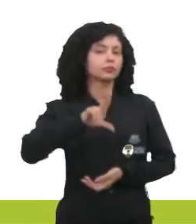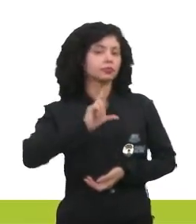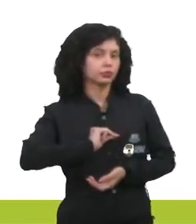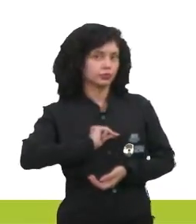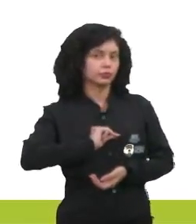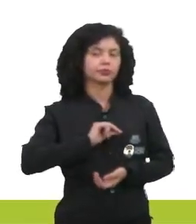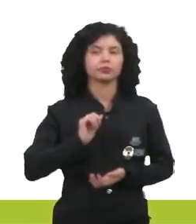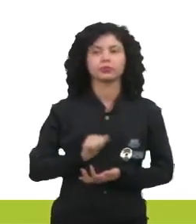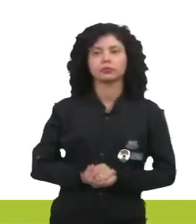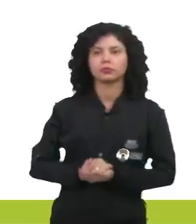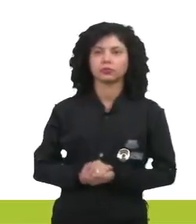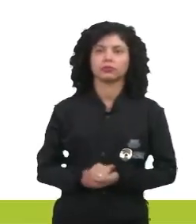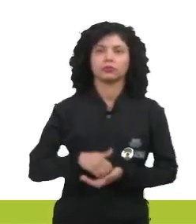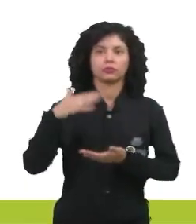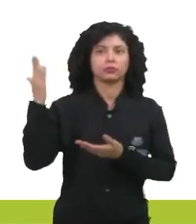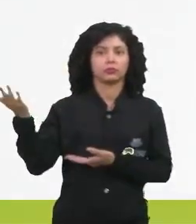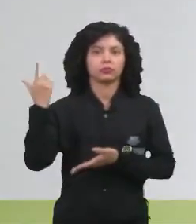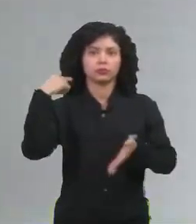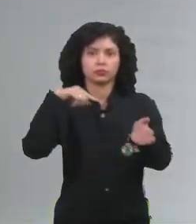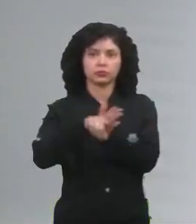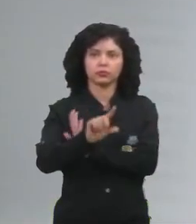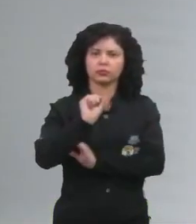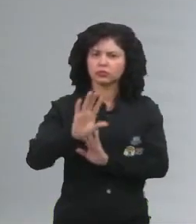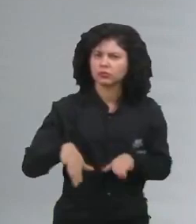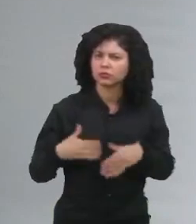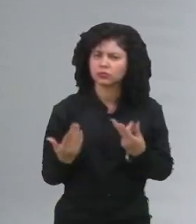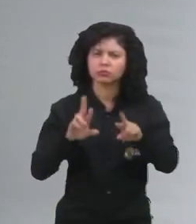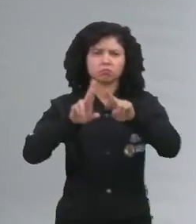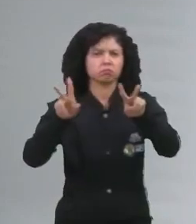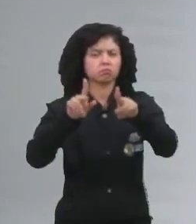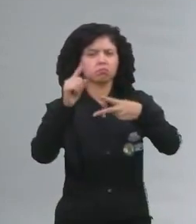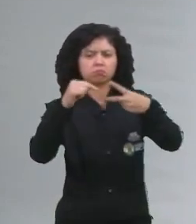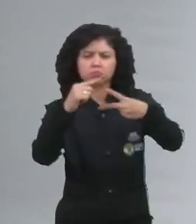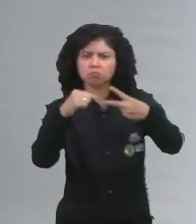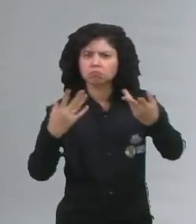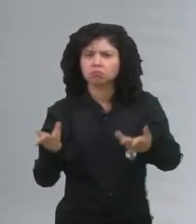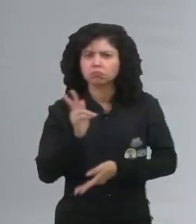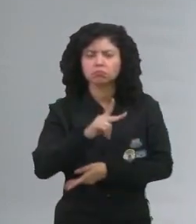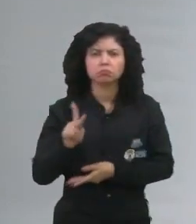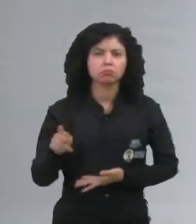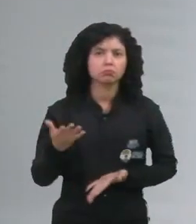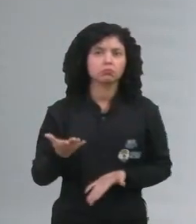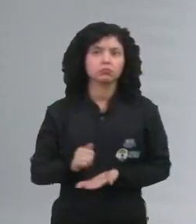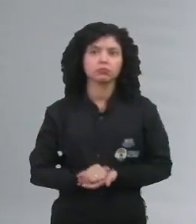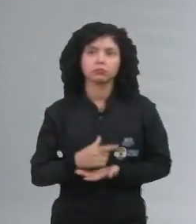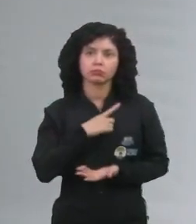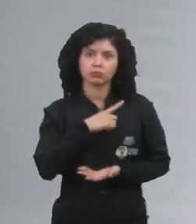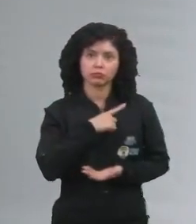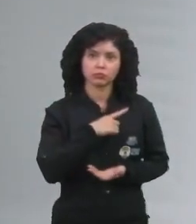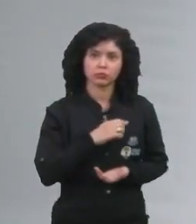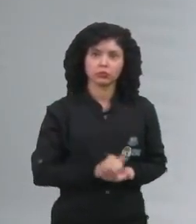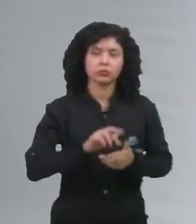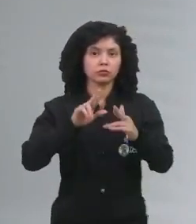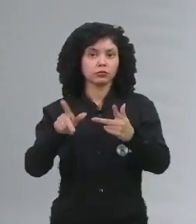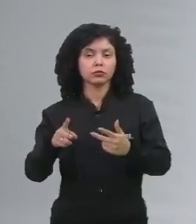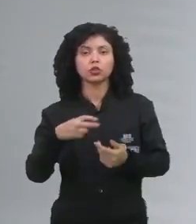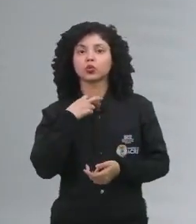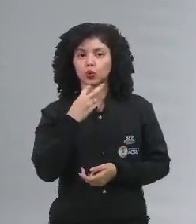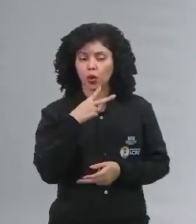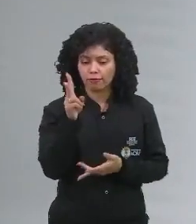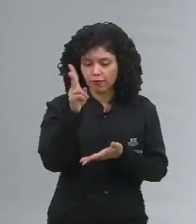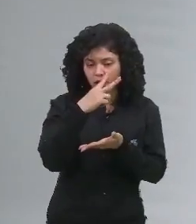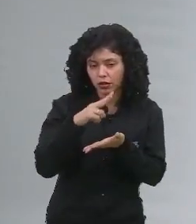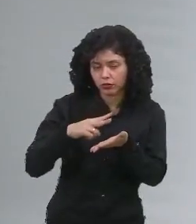de Portugal. Aí você me pergunta, que tipo de diferenças seriam essas, professora? Seriam diferenças